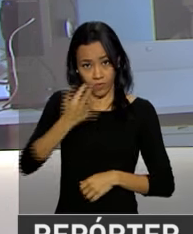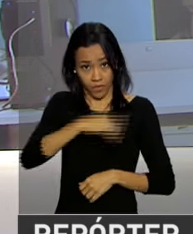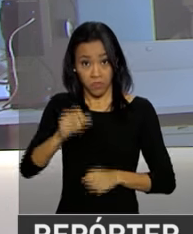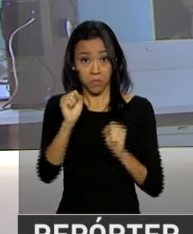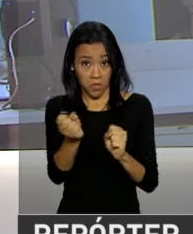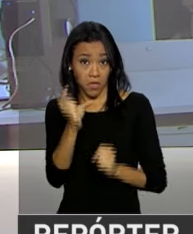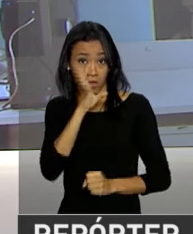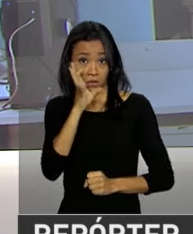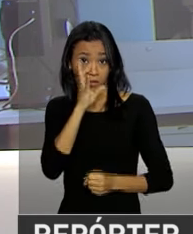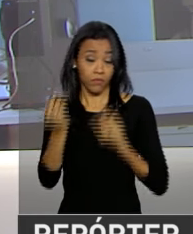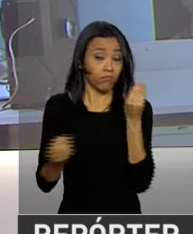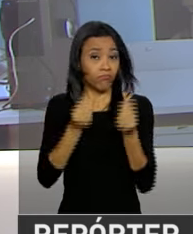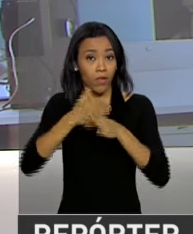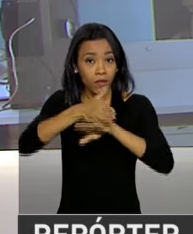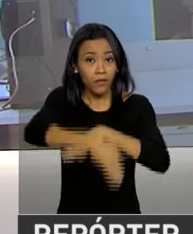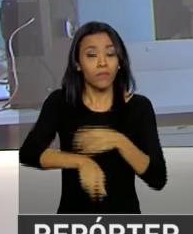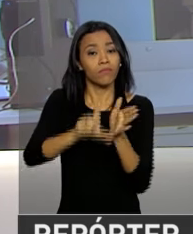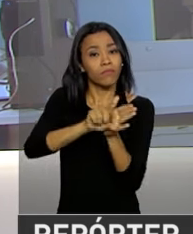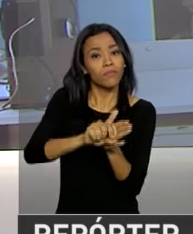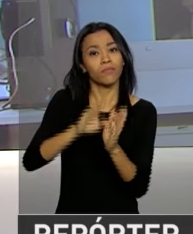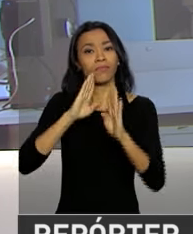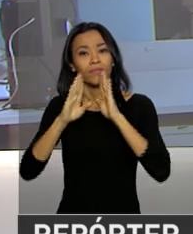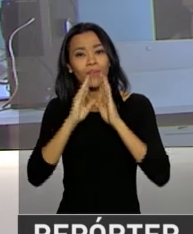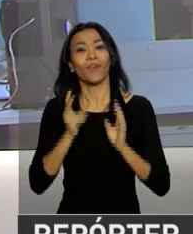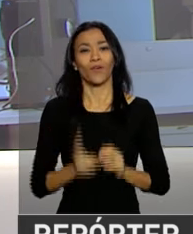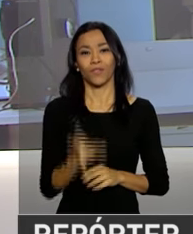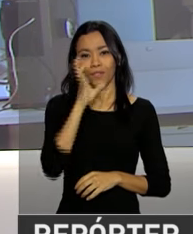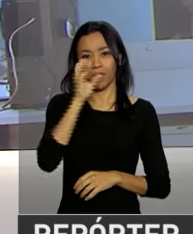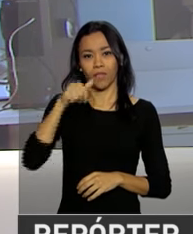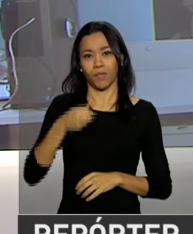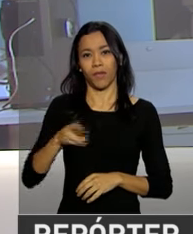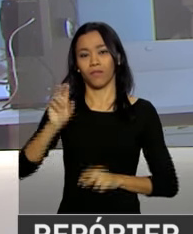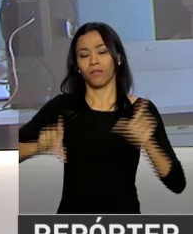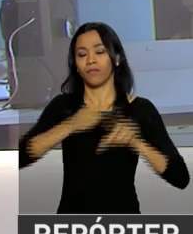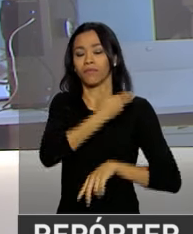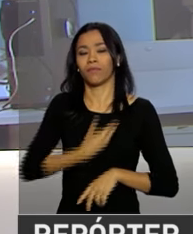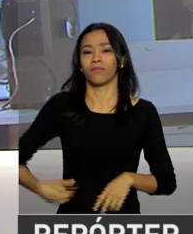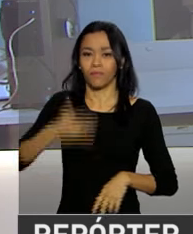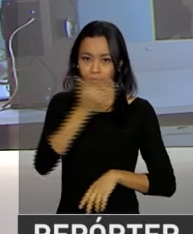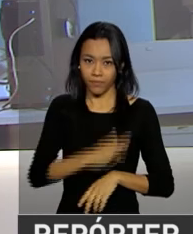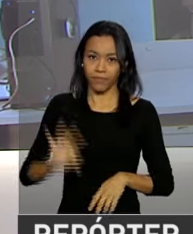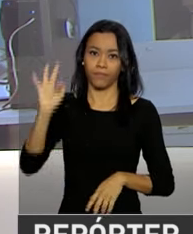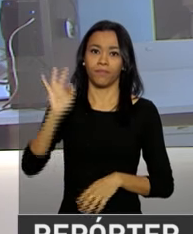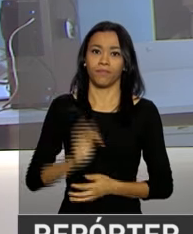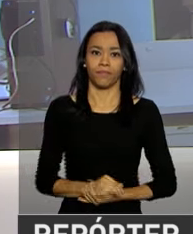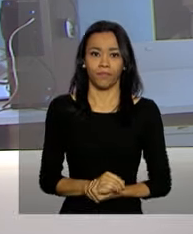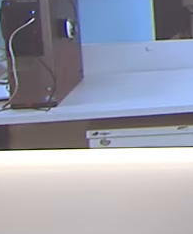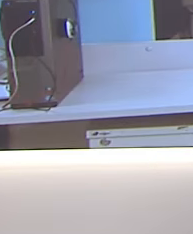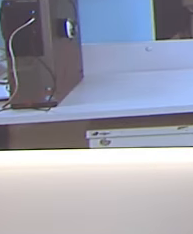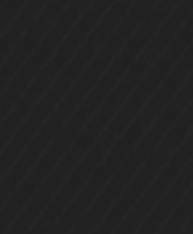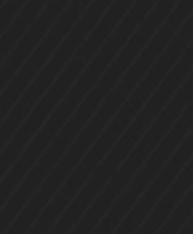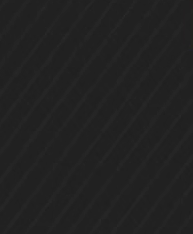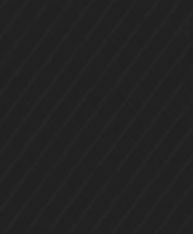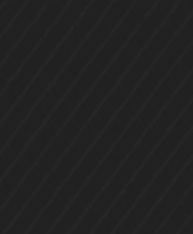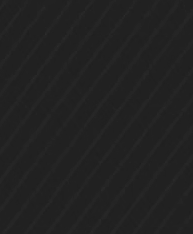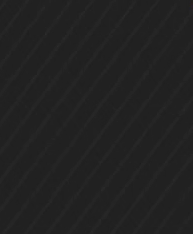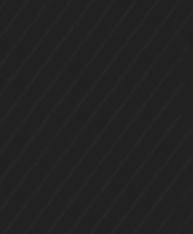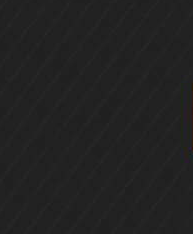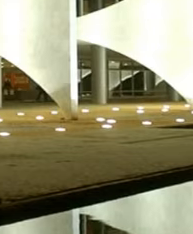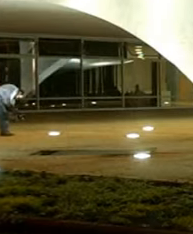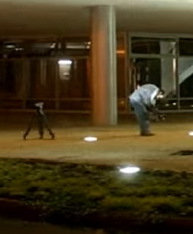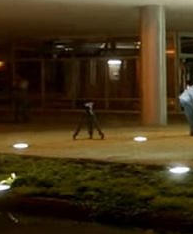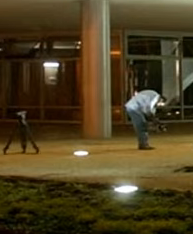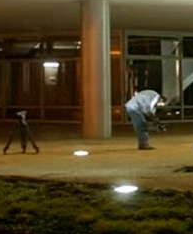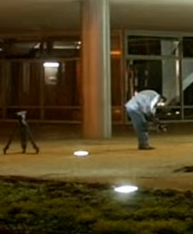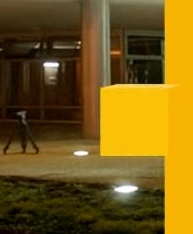Acompanhe também as novidades em nossas redes sociais. Continue com a gente, NBR, a TV do Governo Federal.